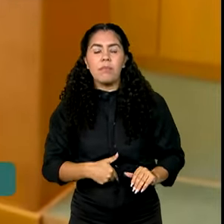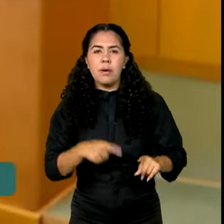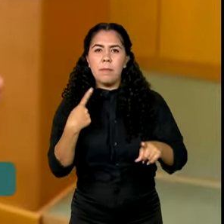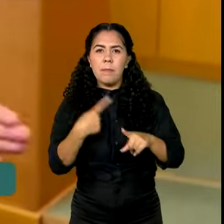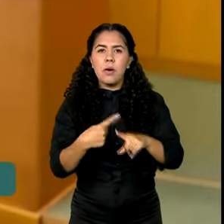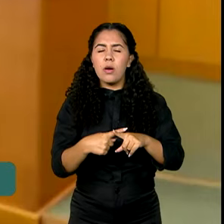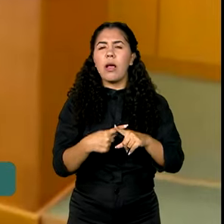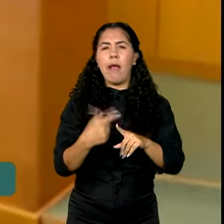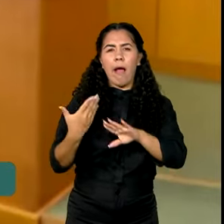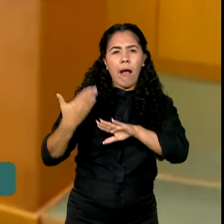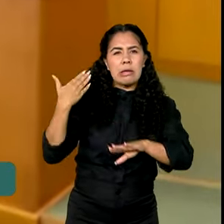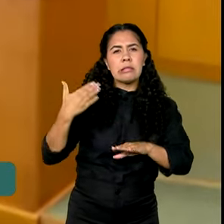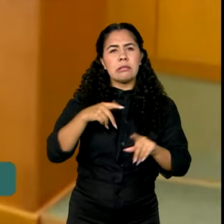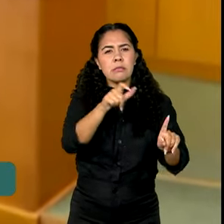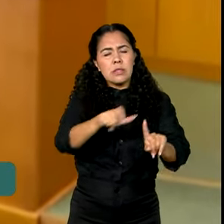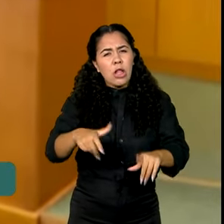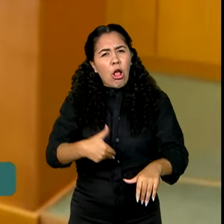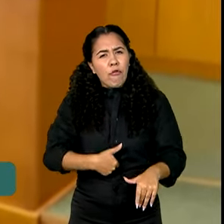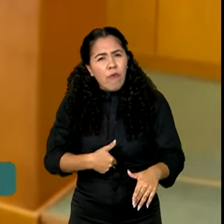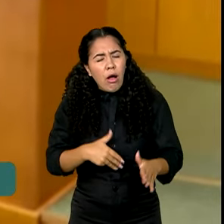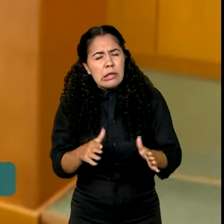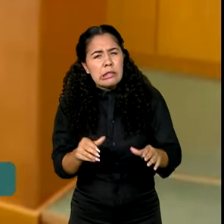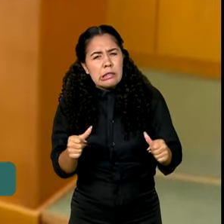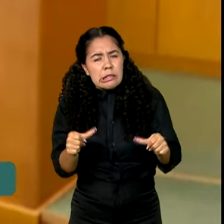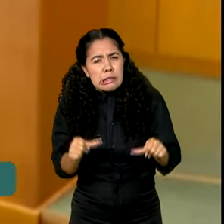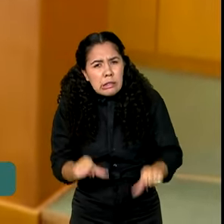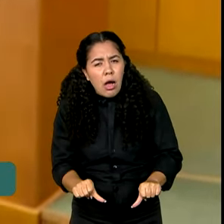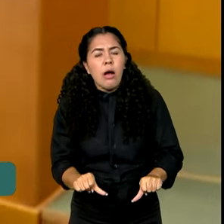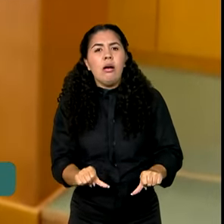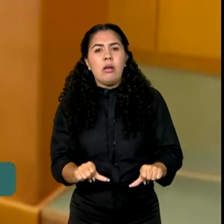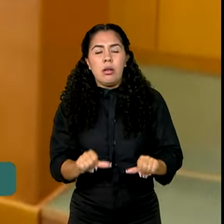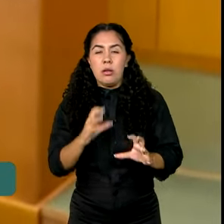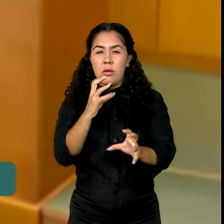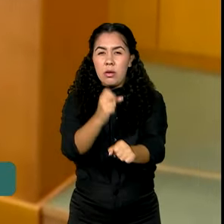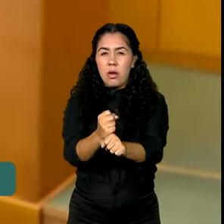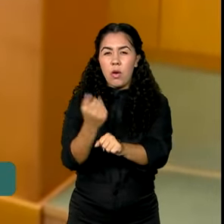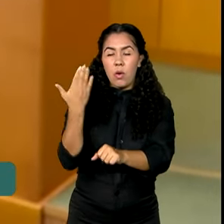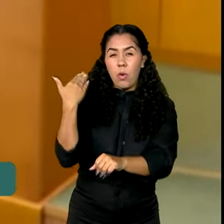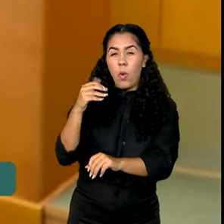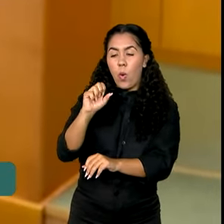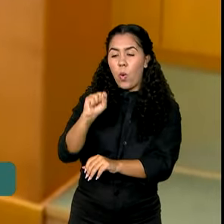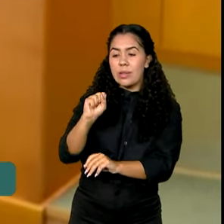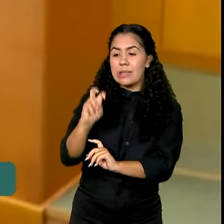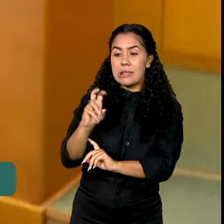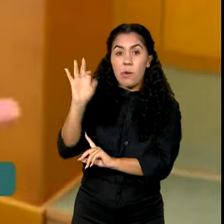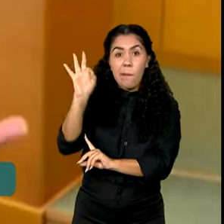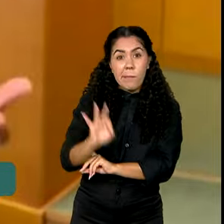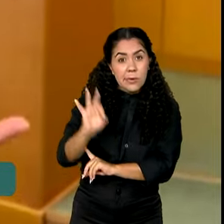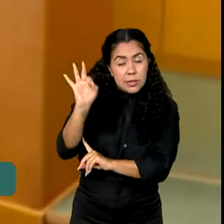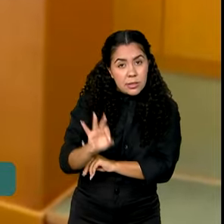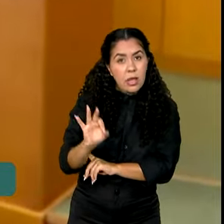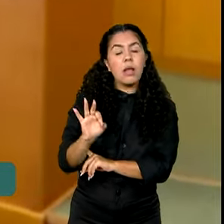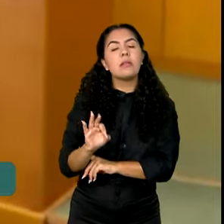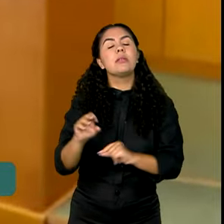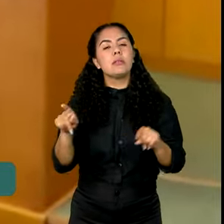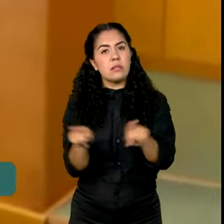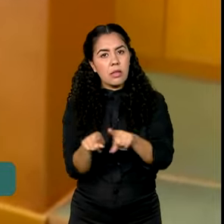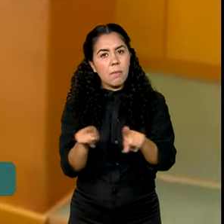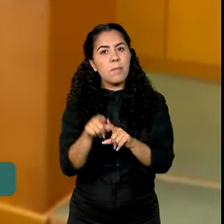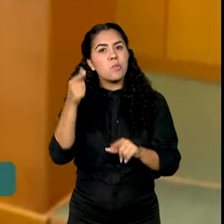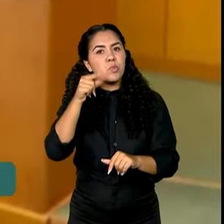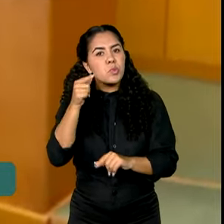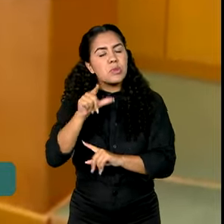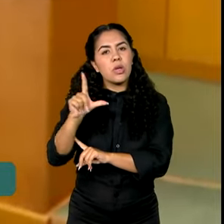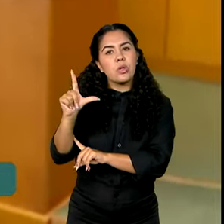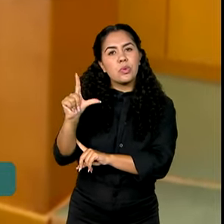separa, insegurança alimentar severa chegou a 85%, e ainda com a redução